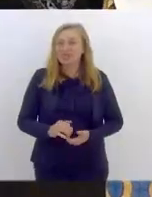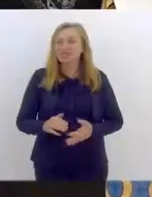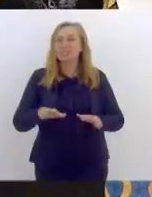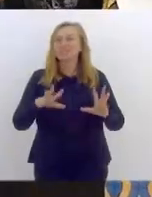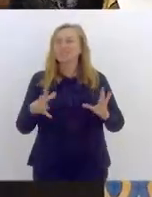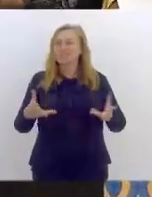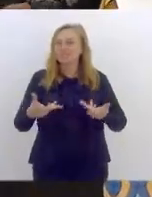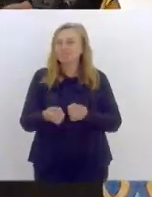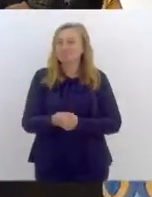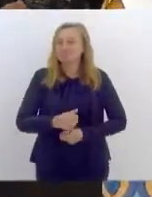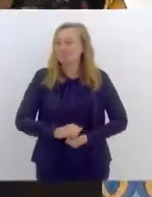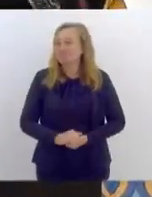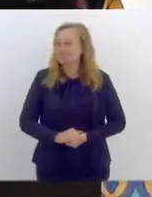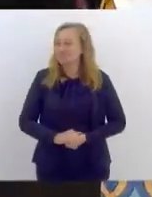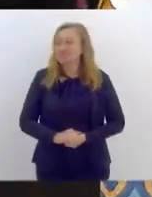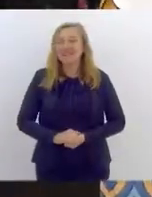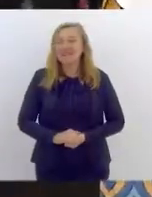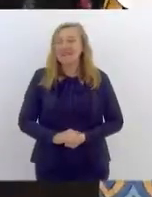Maravilhosos, maravilhosos.